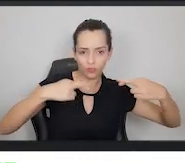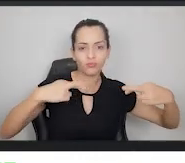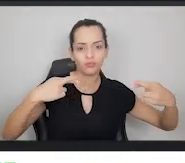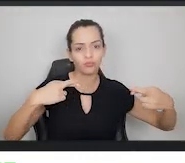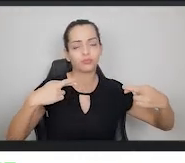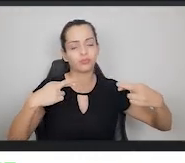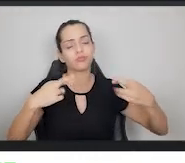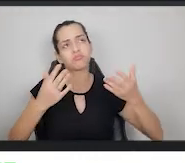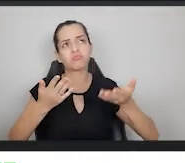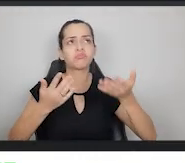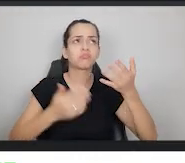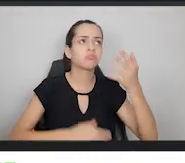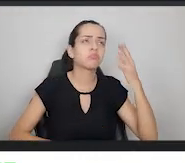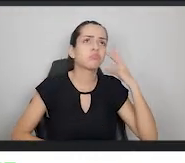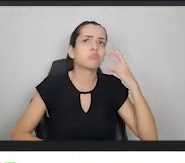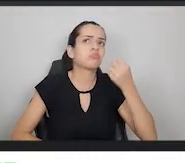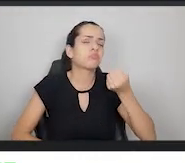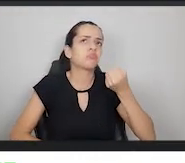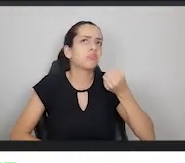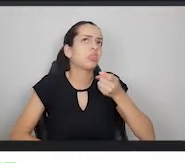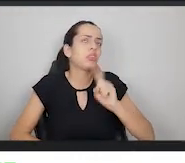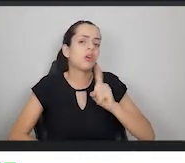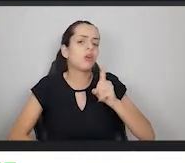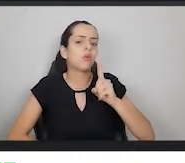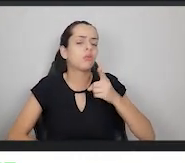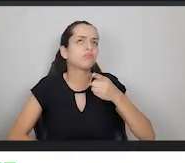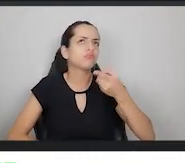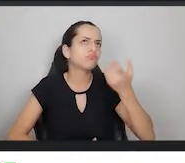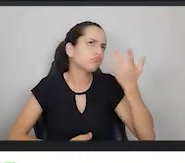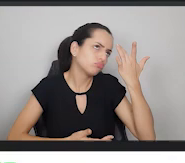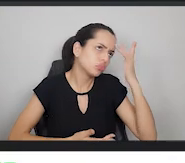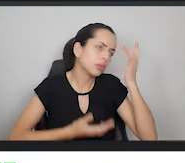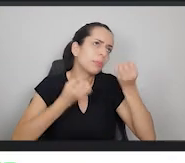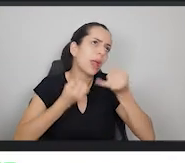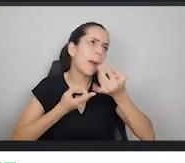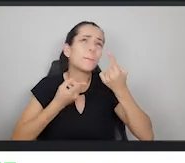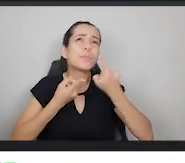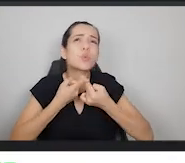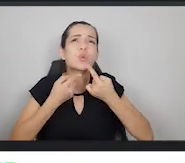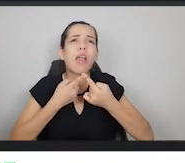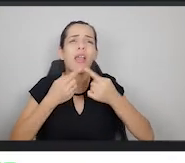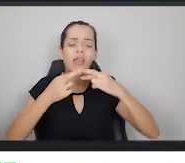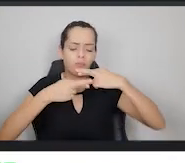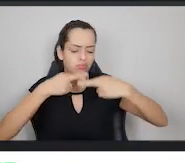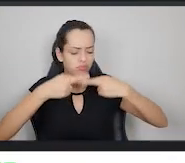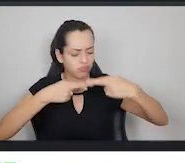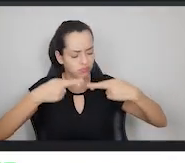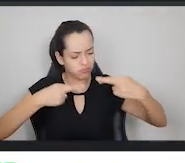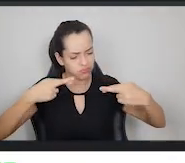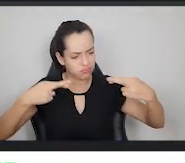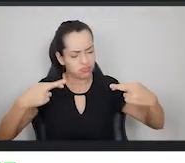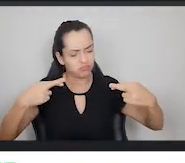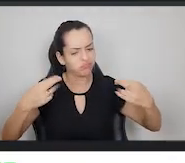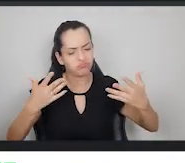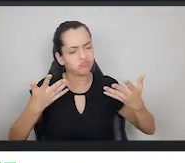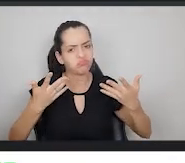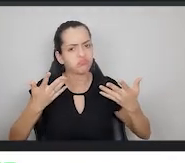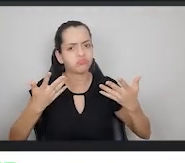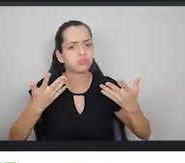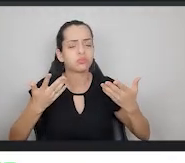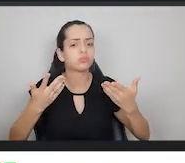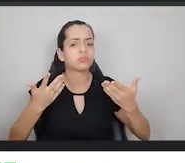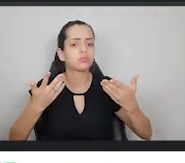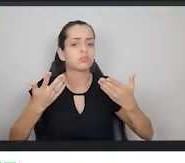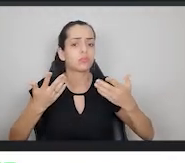encordoados, mas por uma questão de compactação em si, né? Eu diria que comportar os